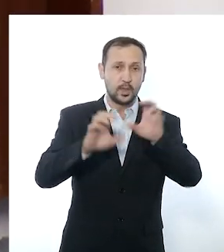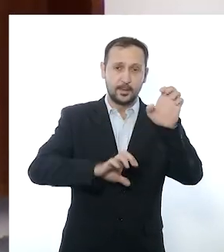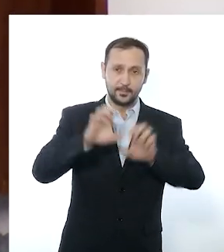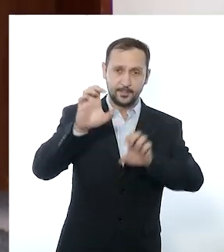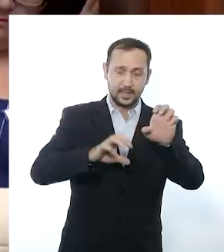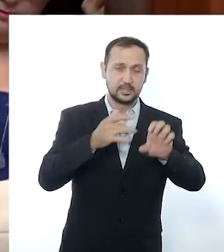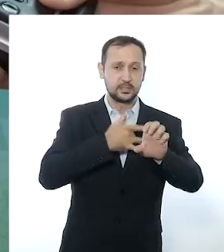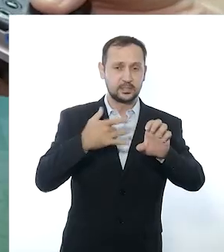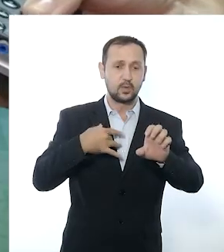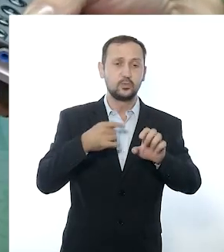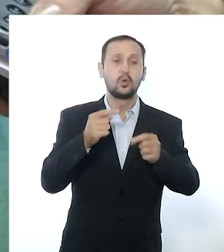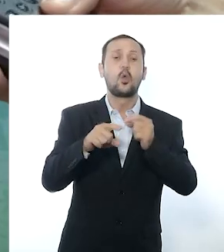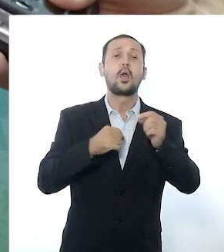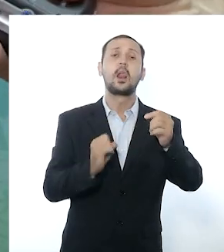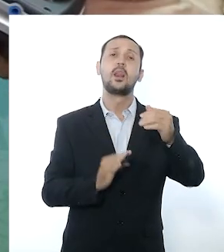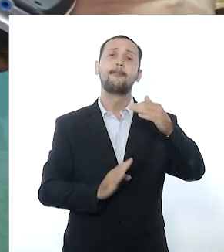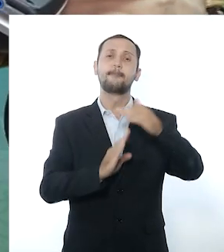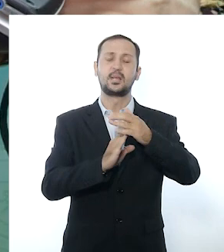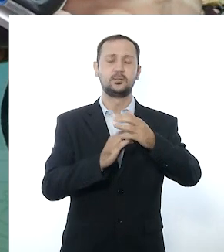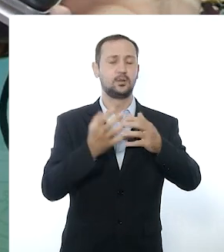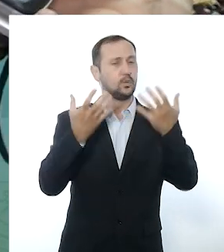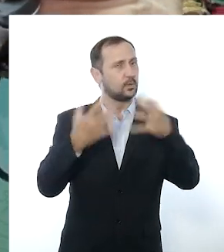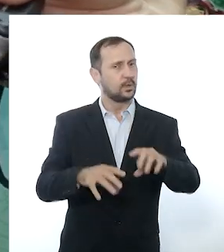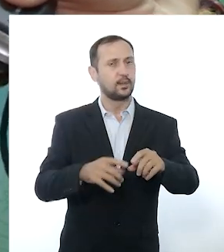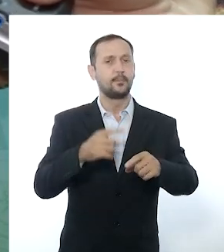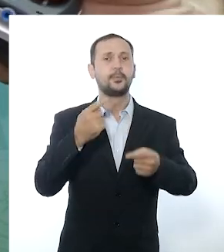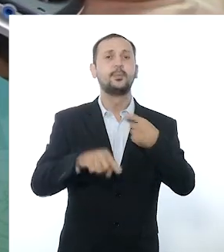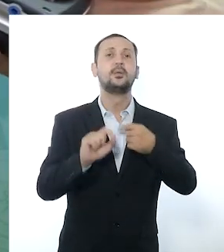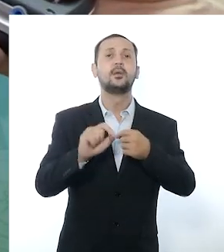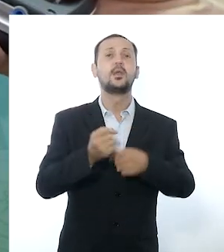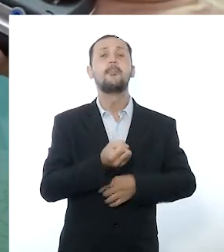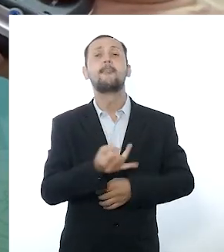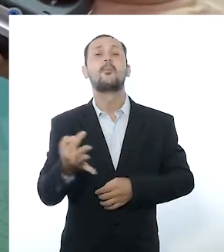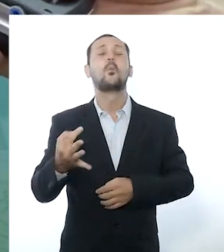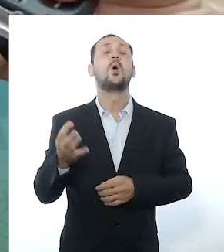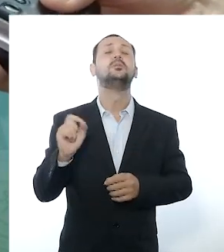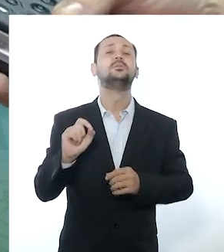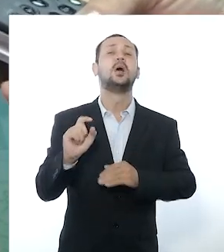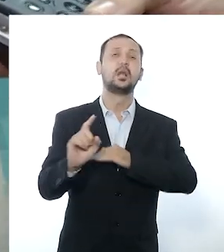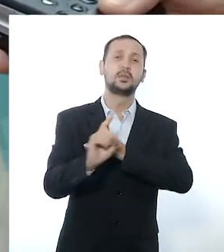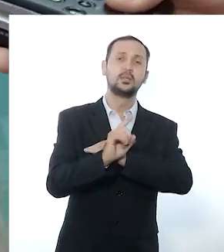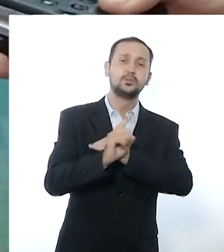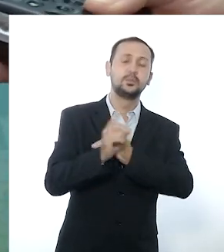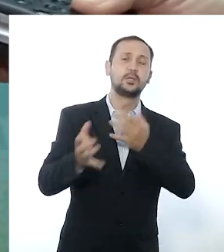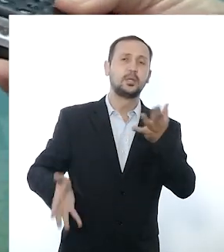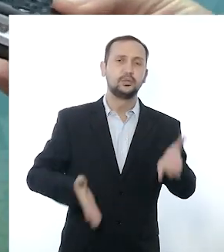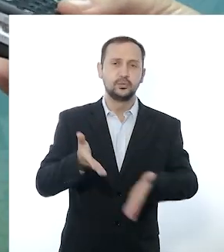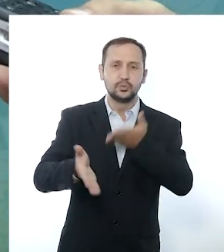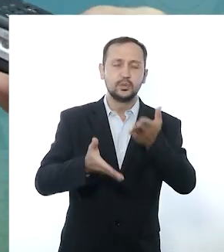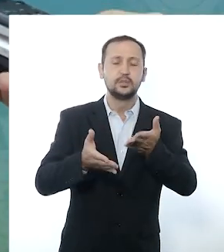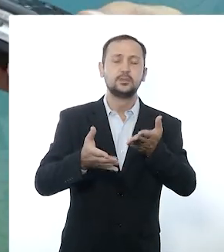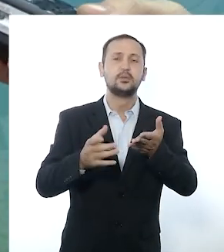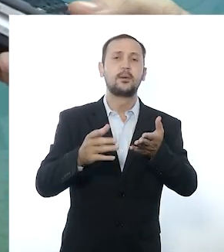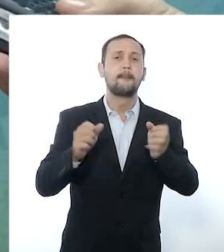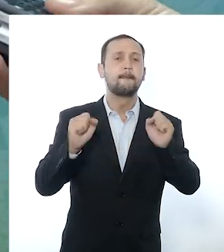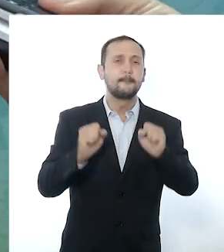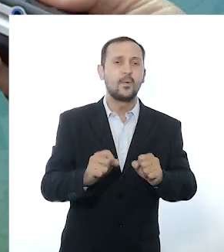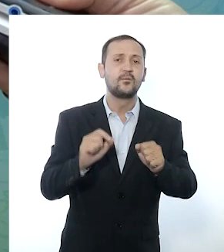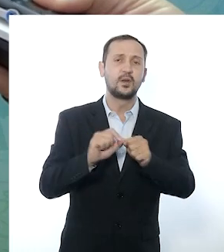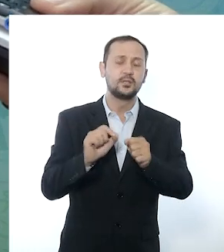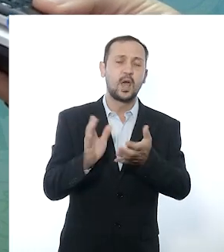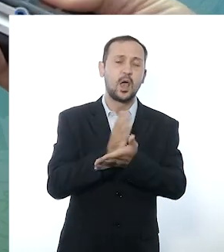serviços prestados. A única pessoa que pode dizer a quantidade de tratamentos, intervenções, terapias